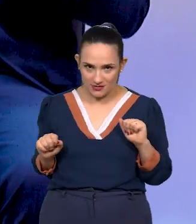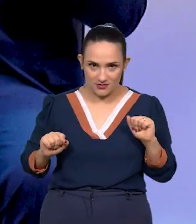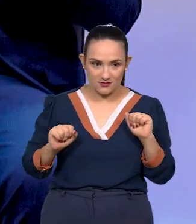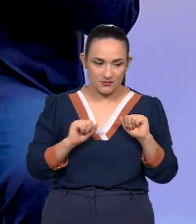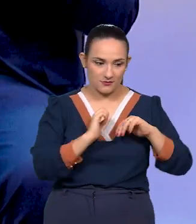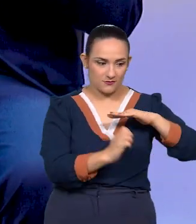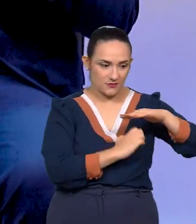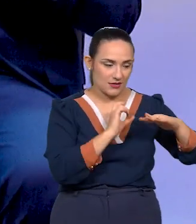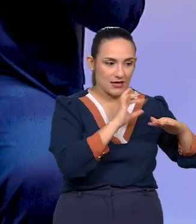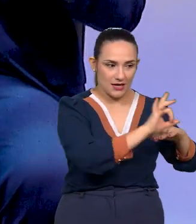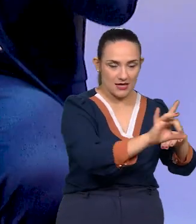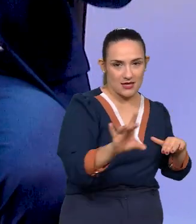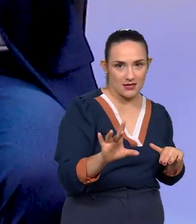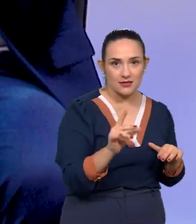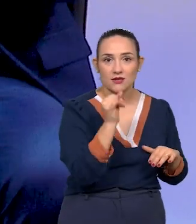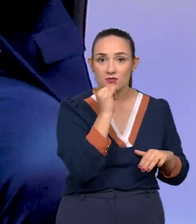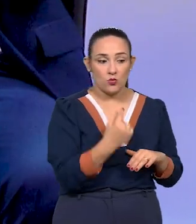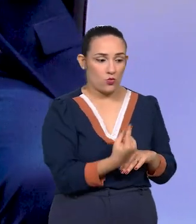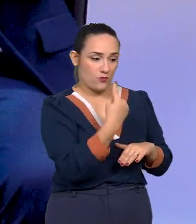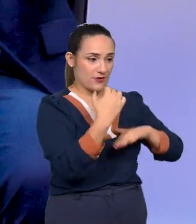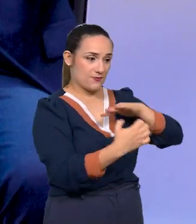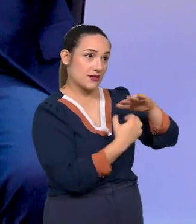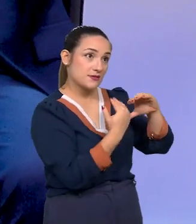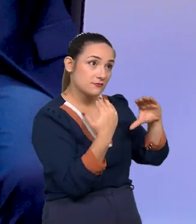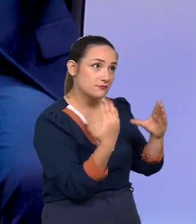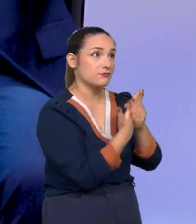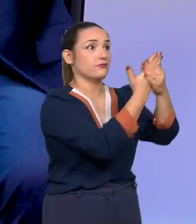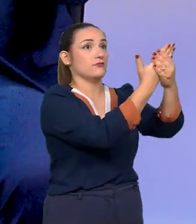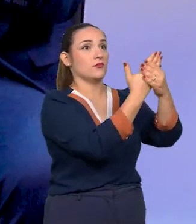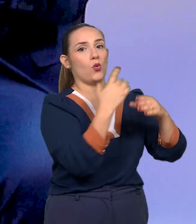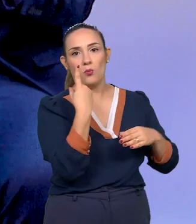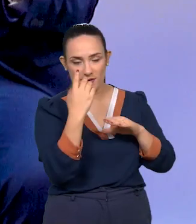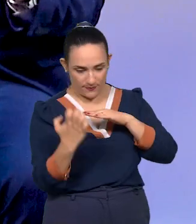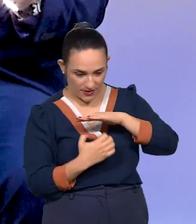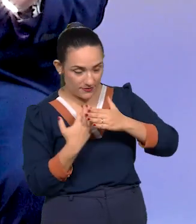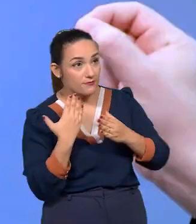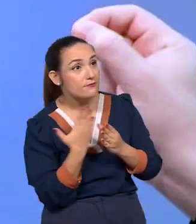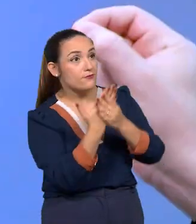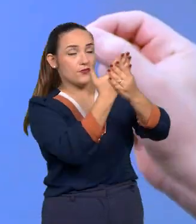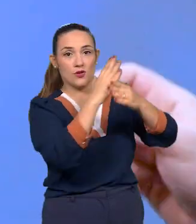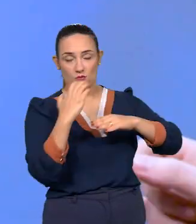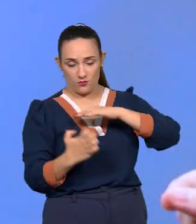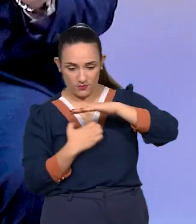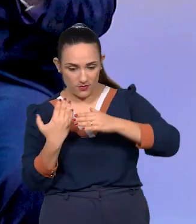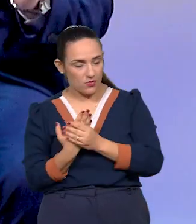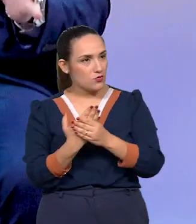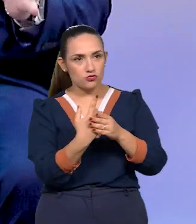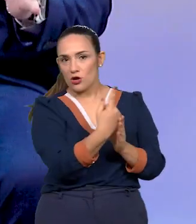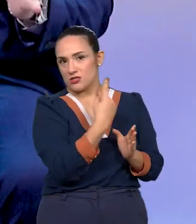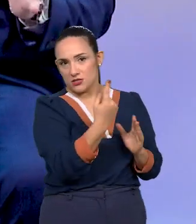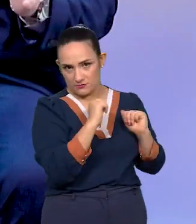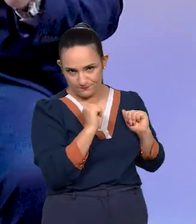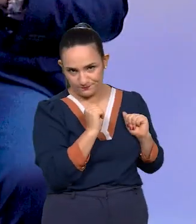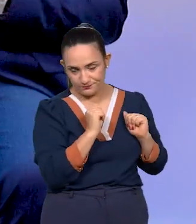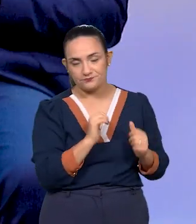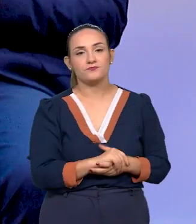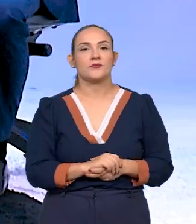né? São interpartes, ou seja, uma empresa ajuizou uma ação contra a União para discutir essa lei. Individualmente.